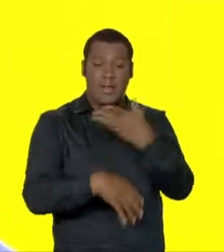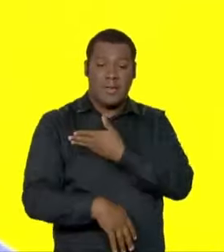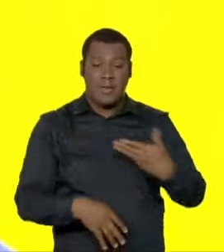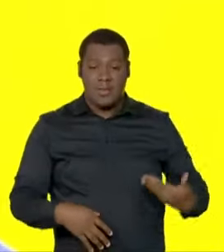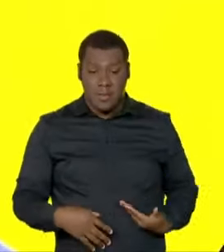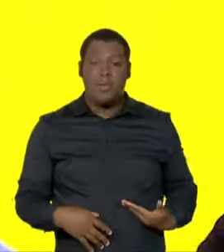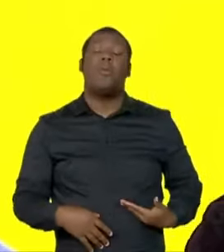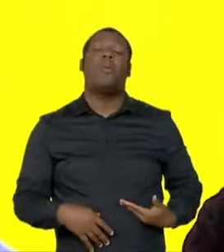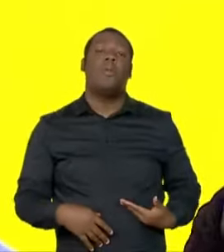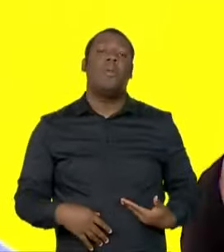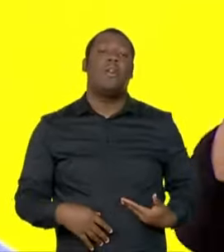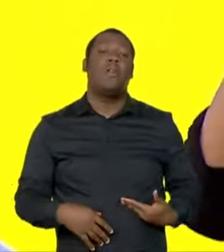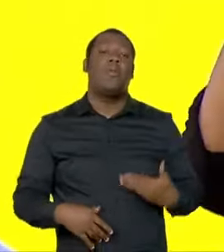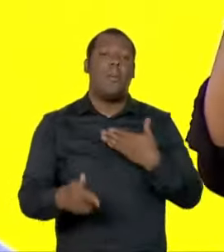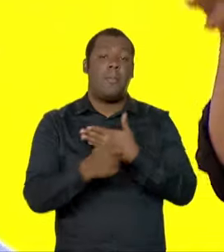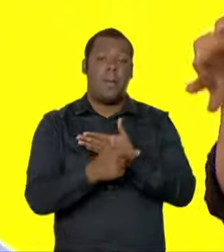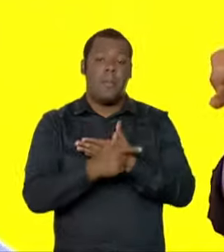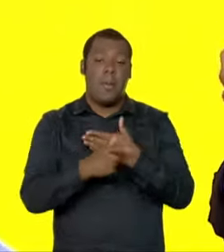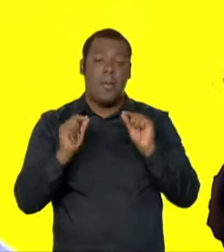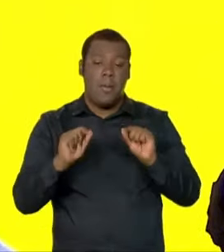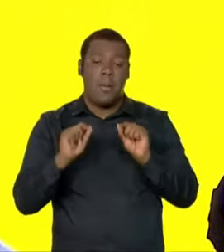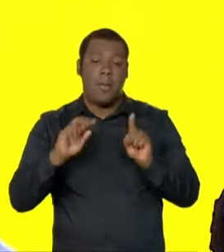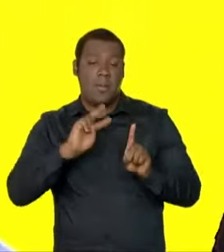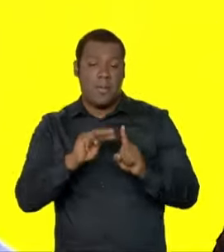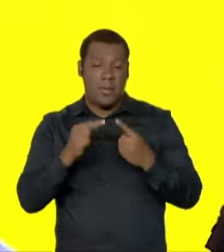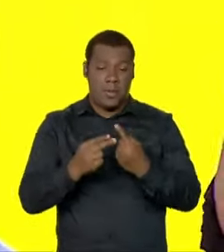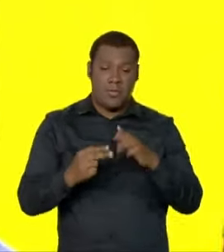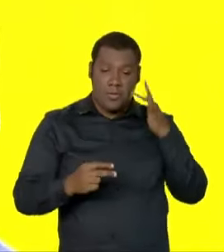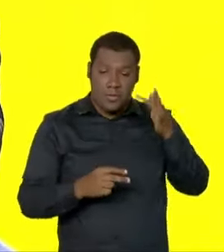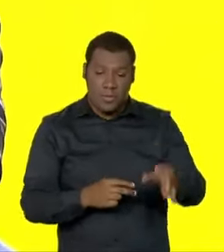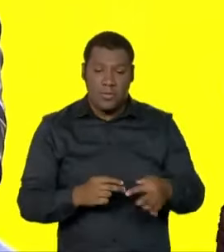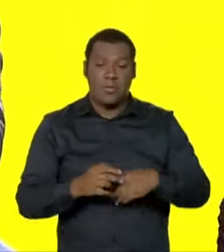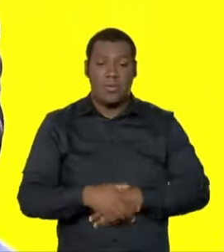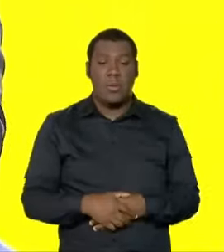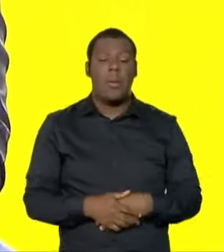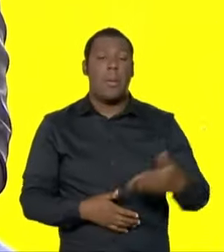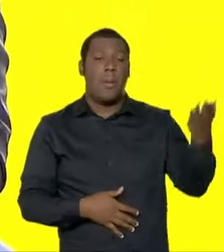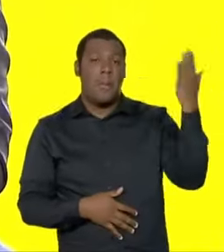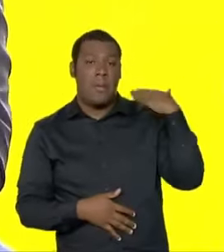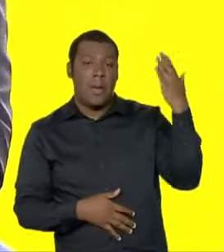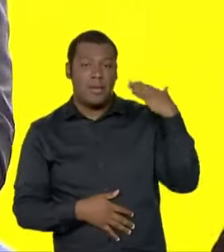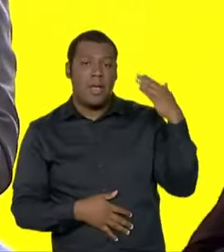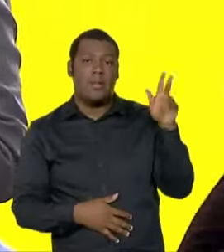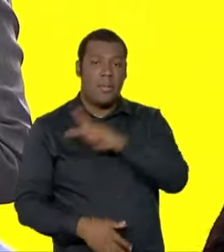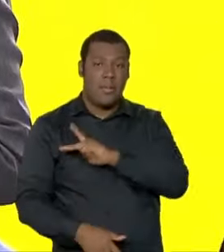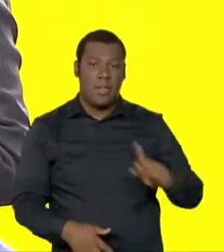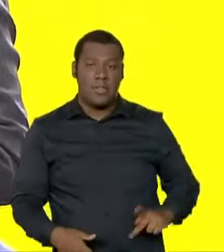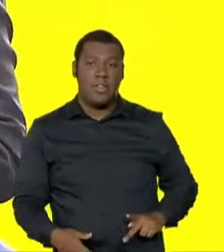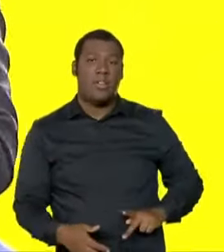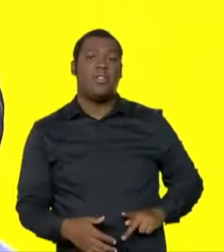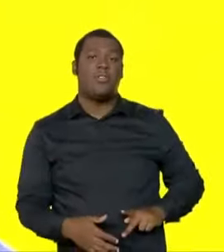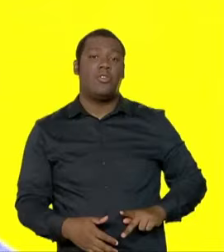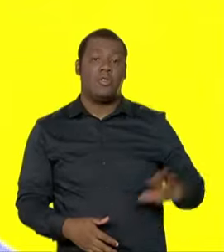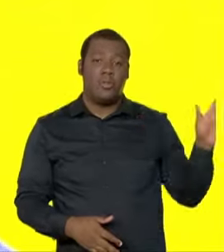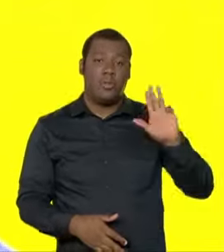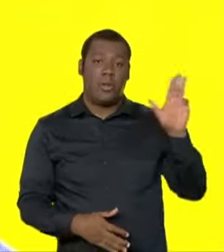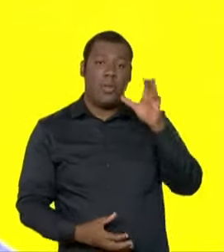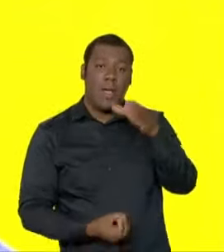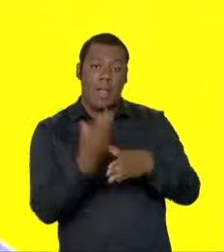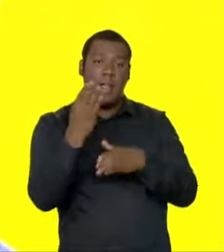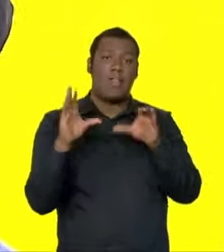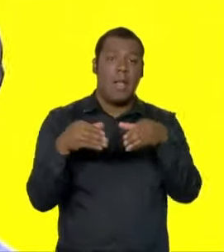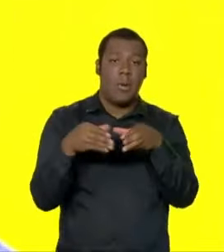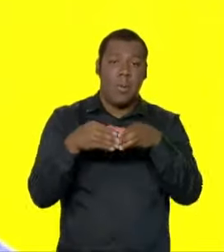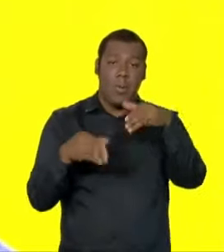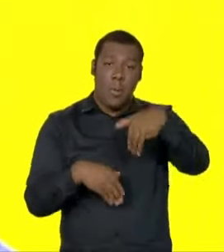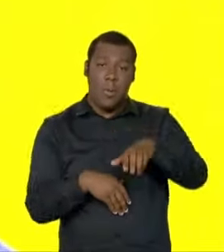do futuro. Quando o senhor, lá para trás, criou a modalidade de MEI e também do Super Simples, o senhor estava prevendo um